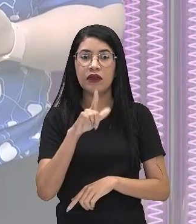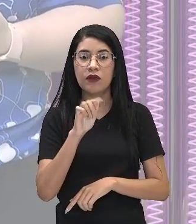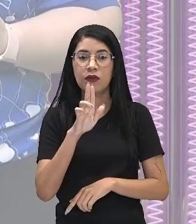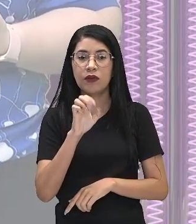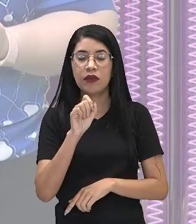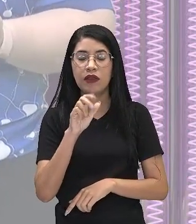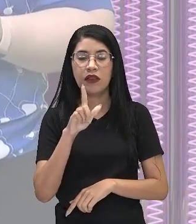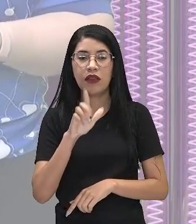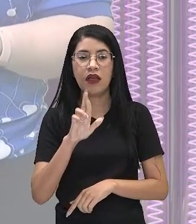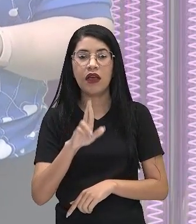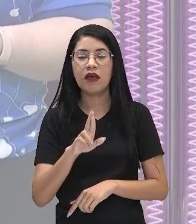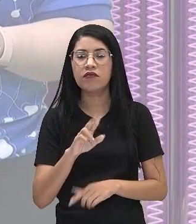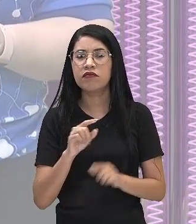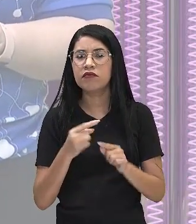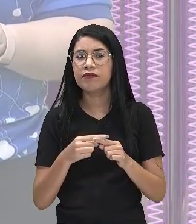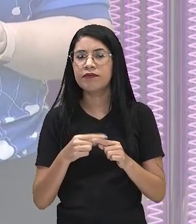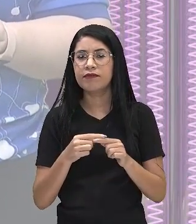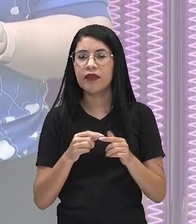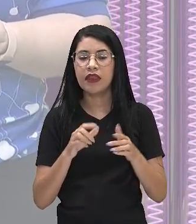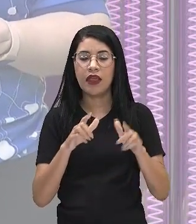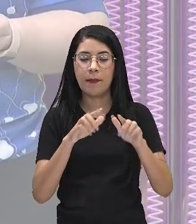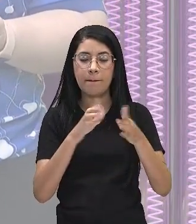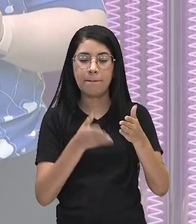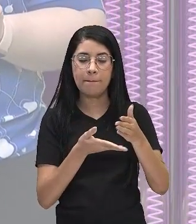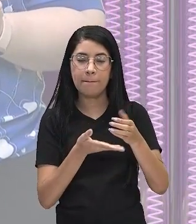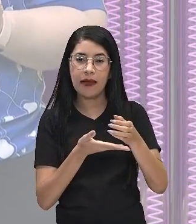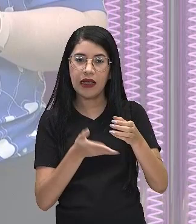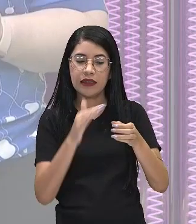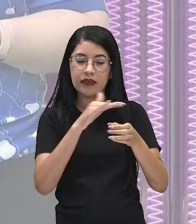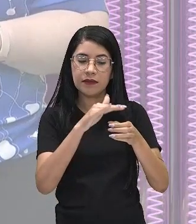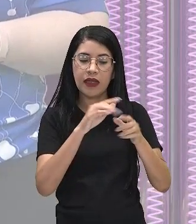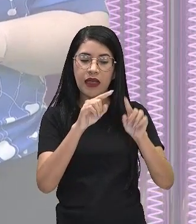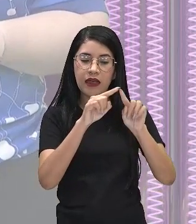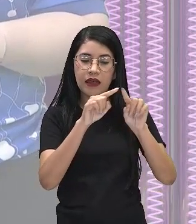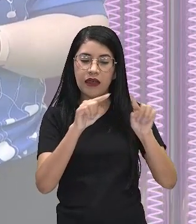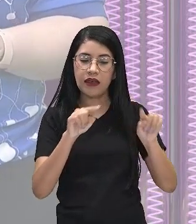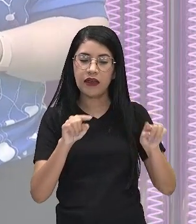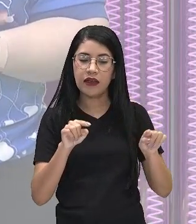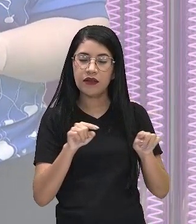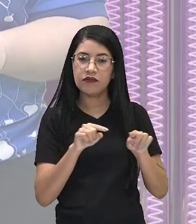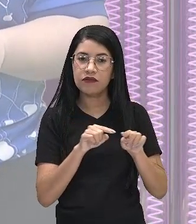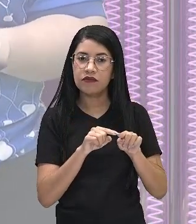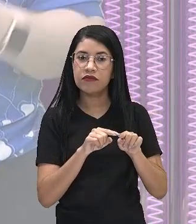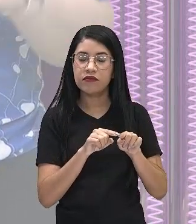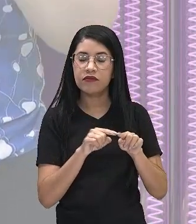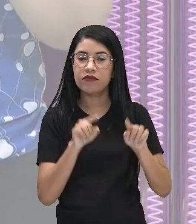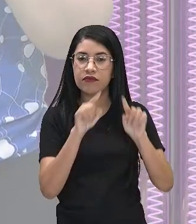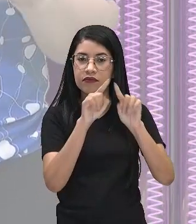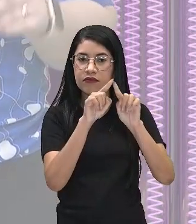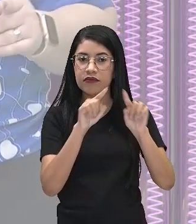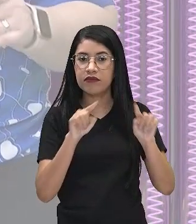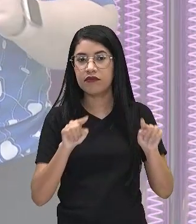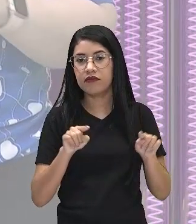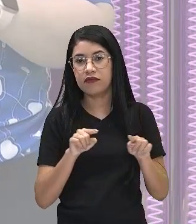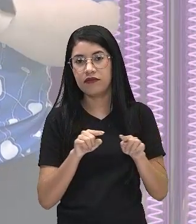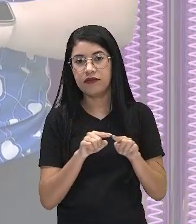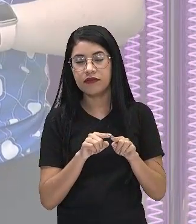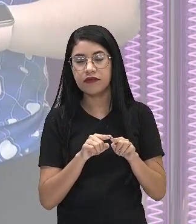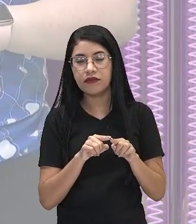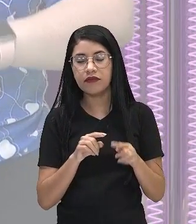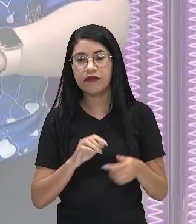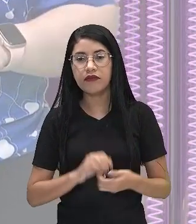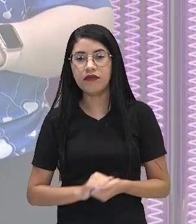triangular. Por quê? A base dele, né, que é a superior e a inferior, ela é no formato de